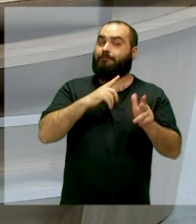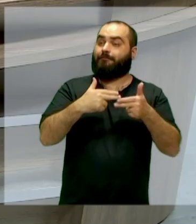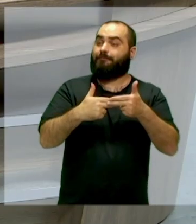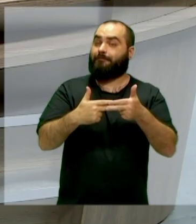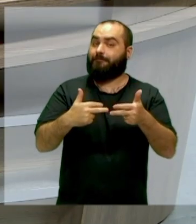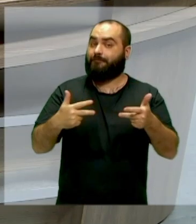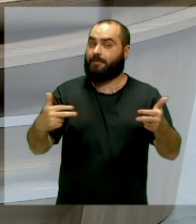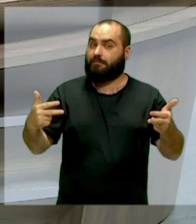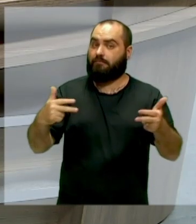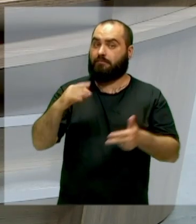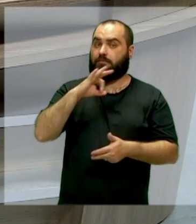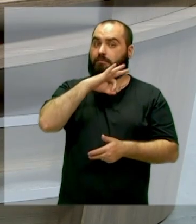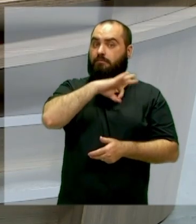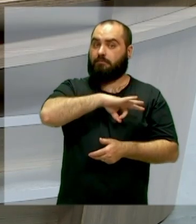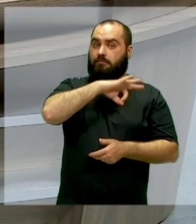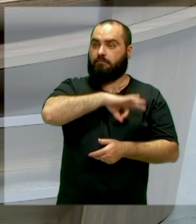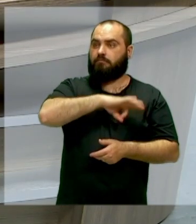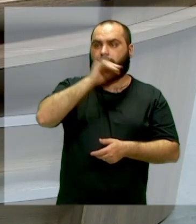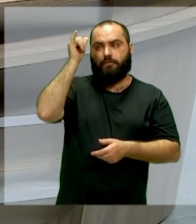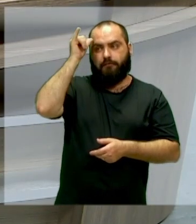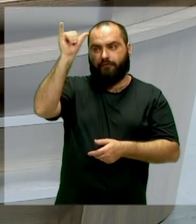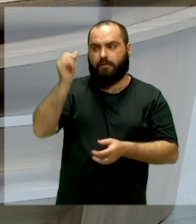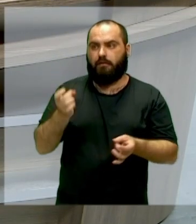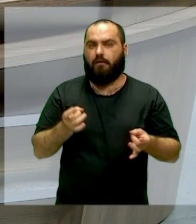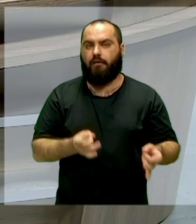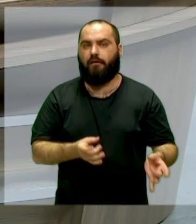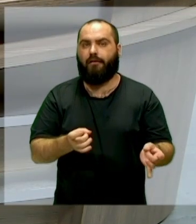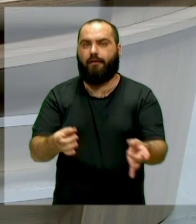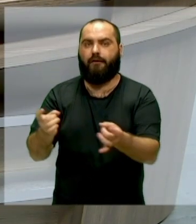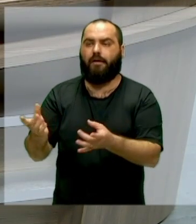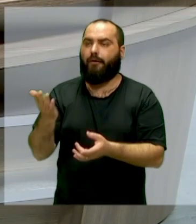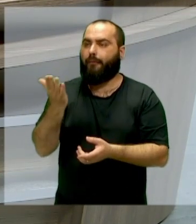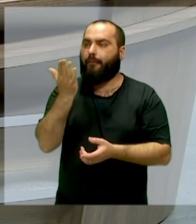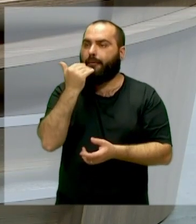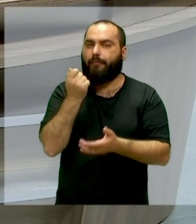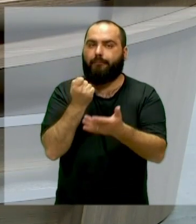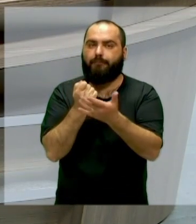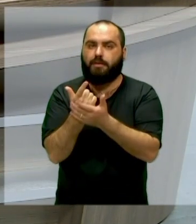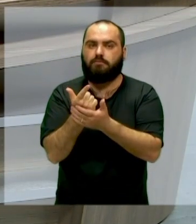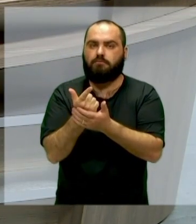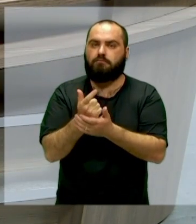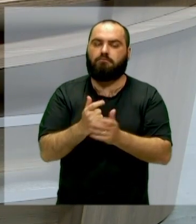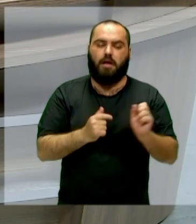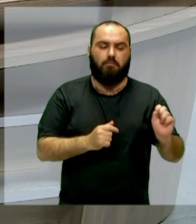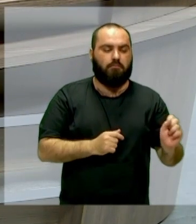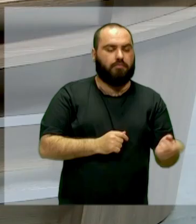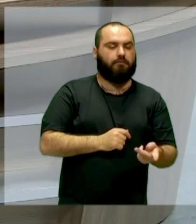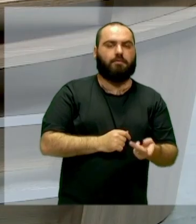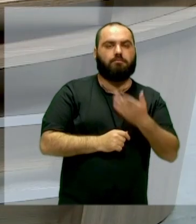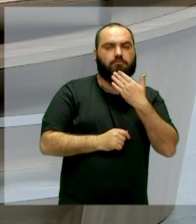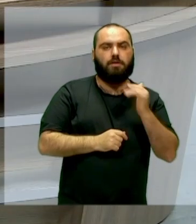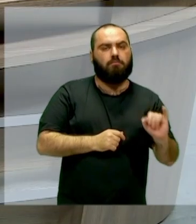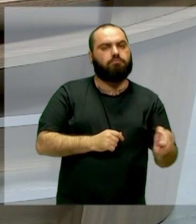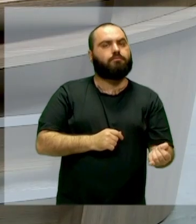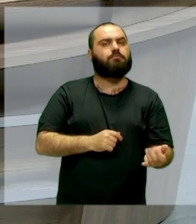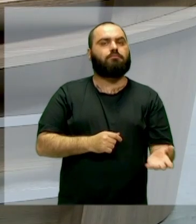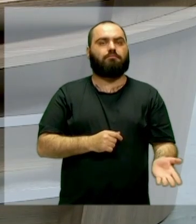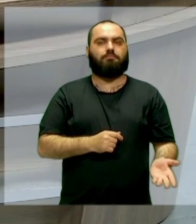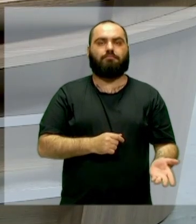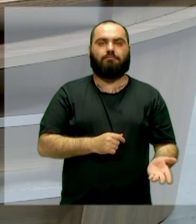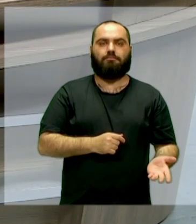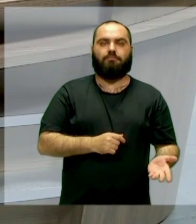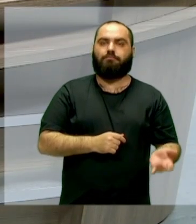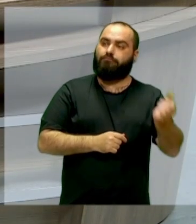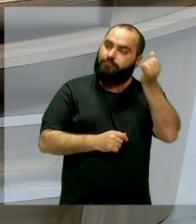ven Ou pelo menos de você não gastar dinheiro com a compra de alimentos podendo aproveitá-los da melhor maneira sem